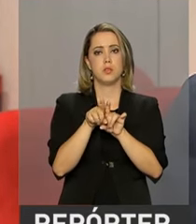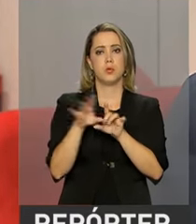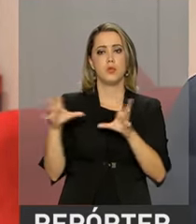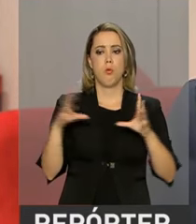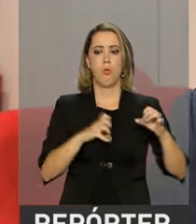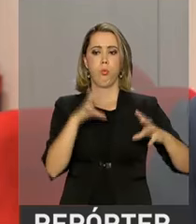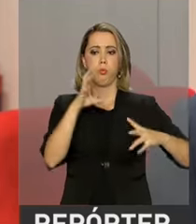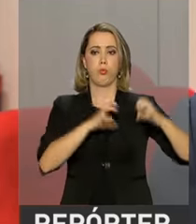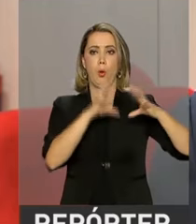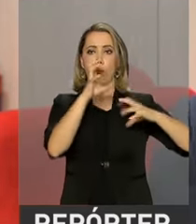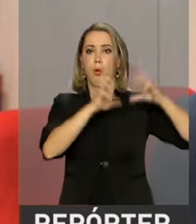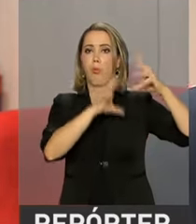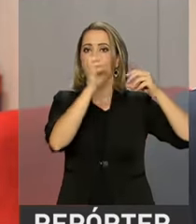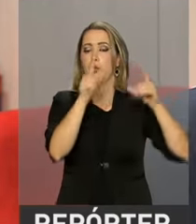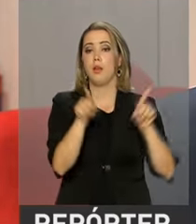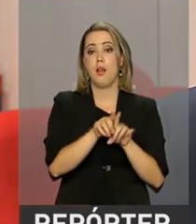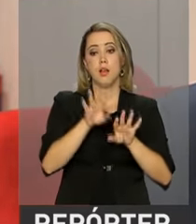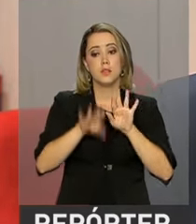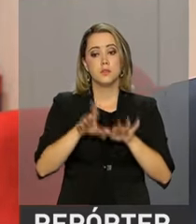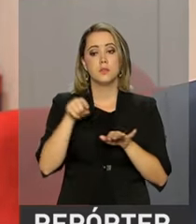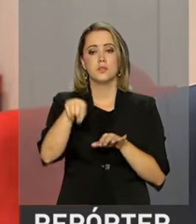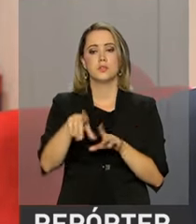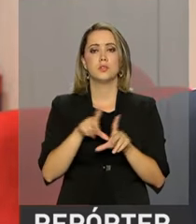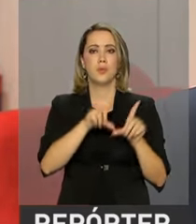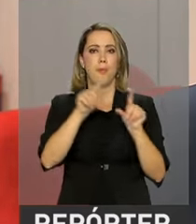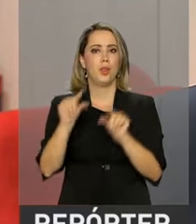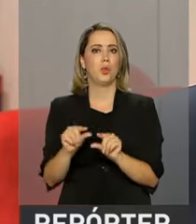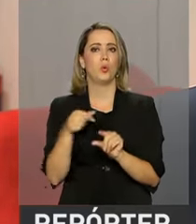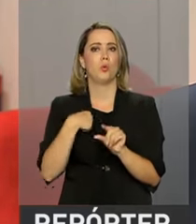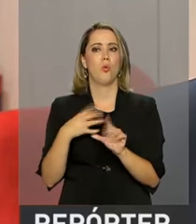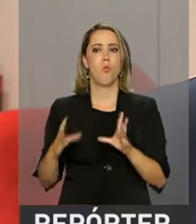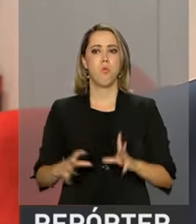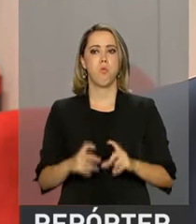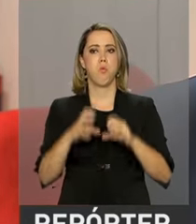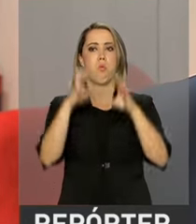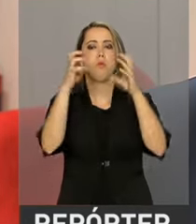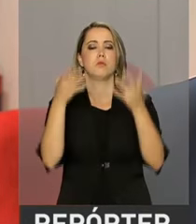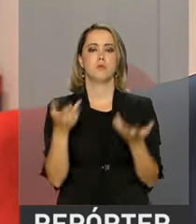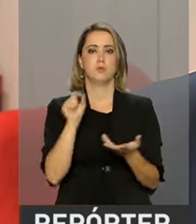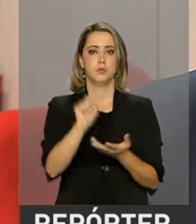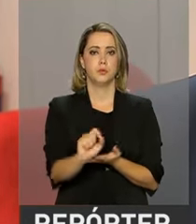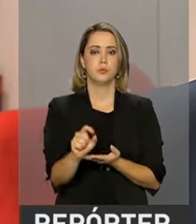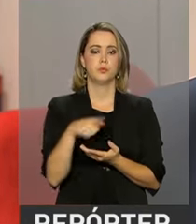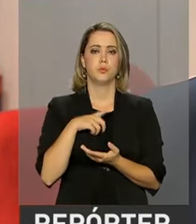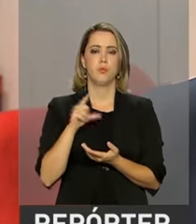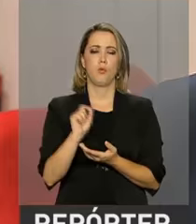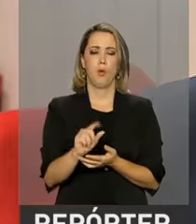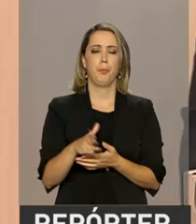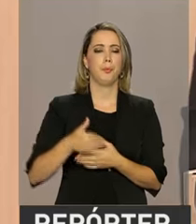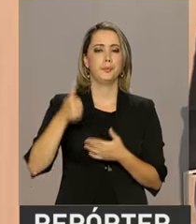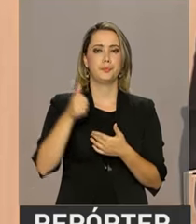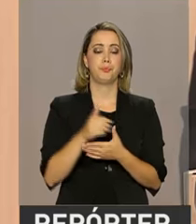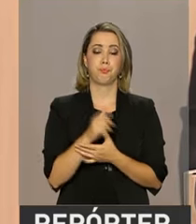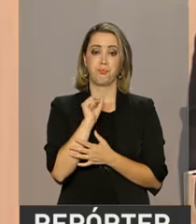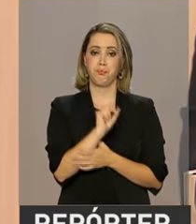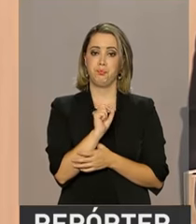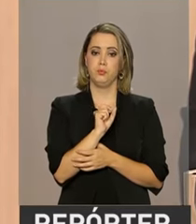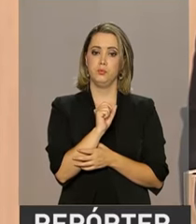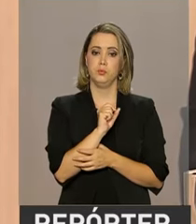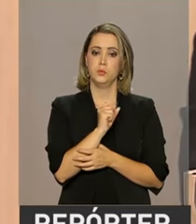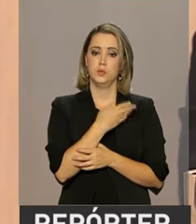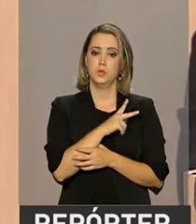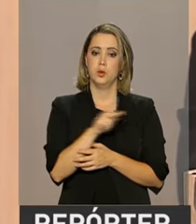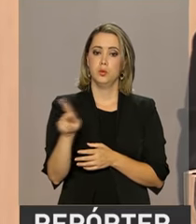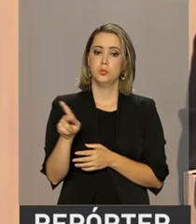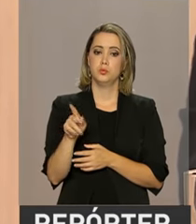Então, normalmente, quando ele é mais eficiente, ele queima melhor, então tem menos resíduo, tem menos poluição. O presidente do